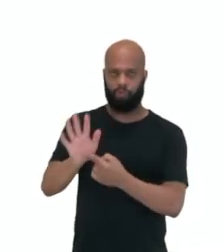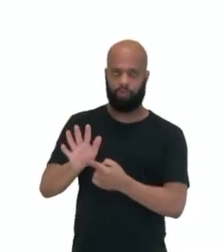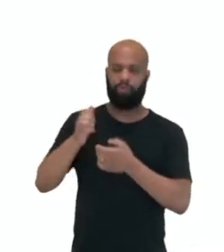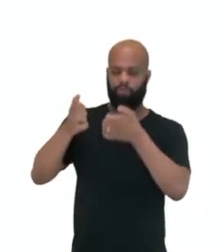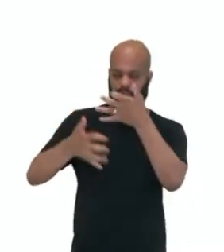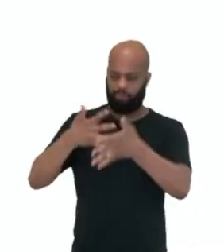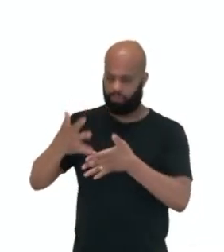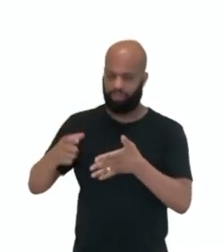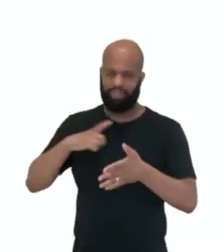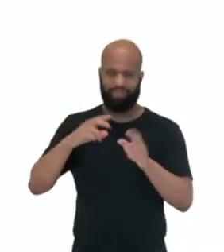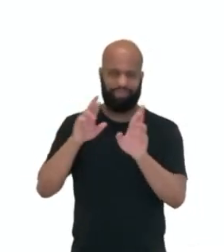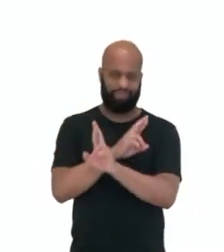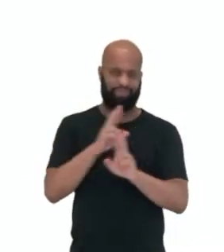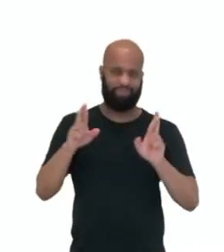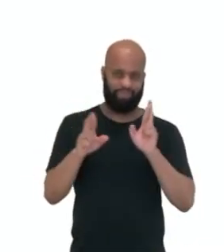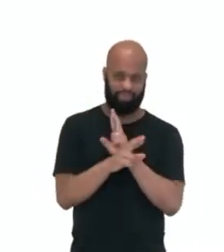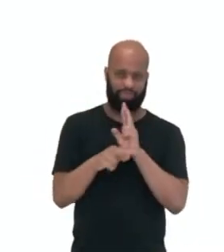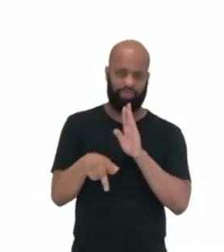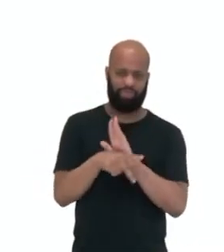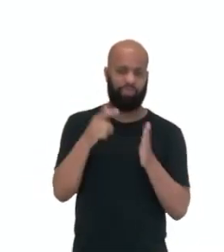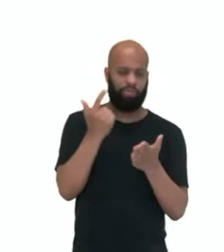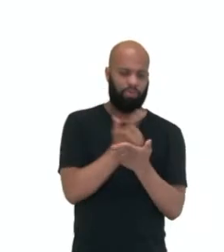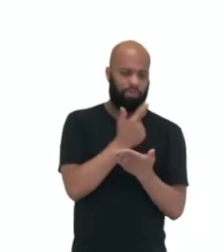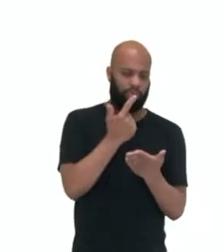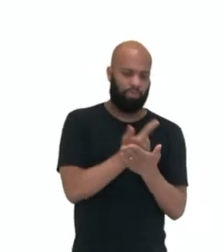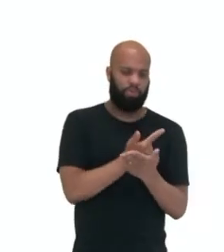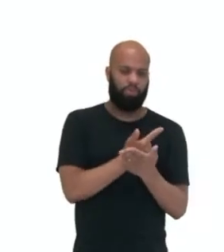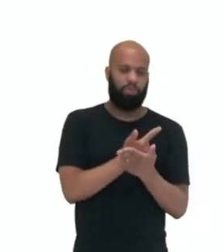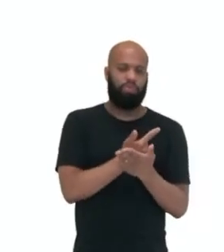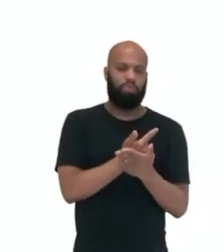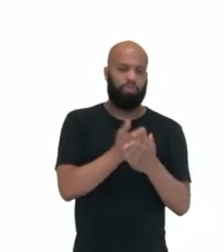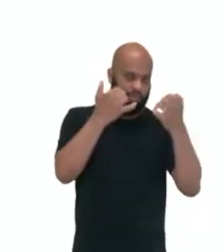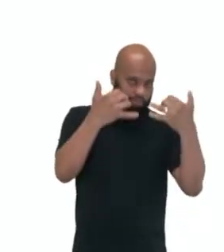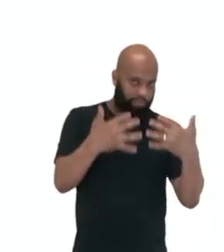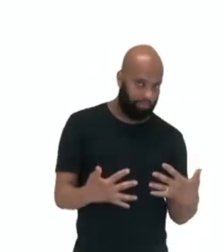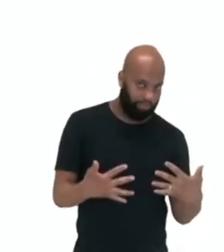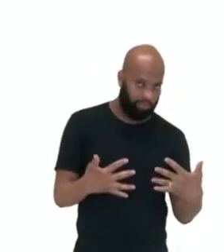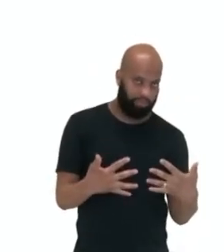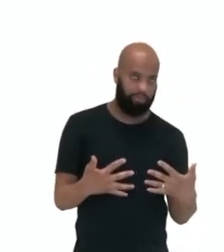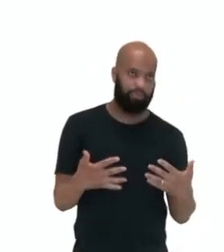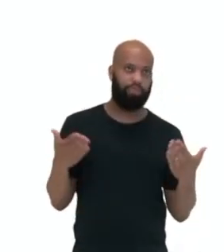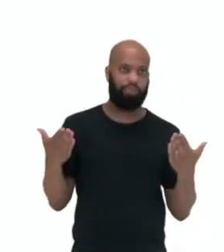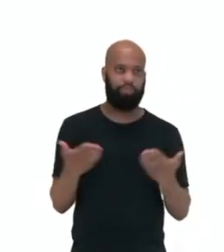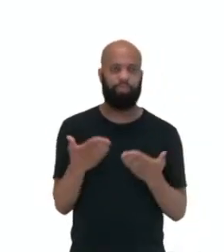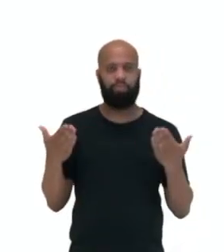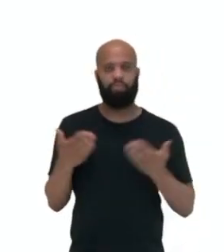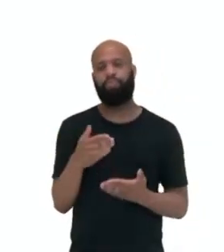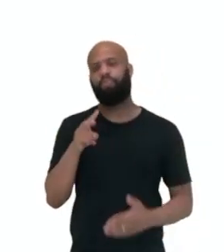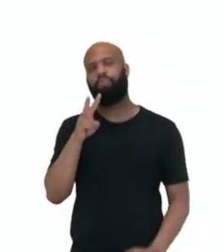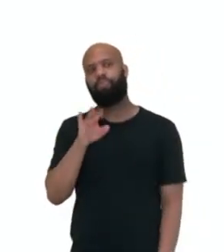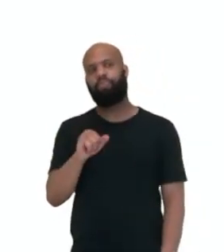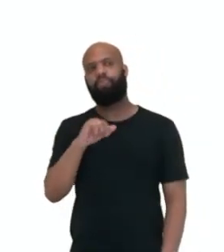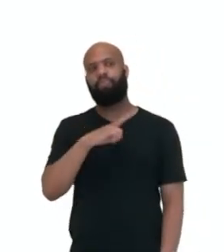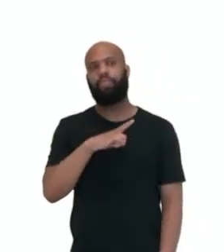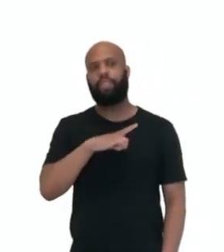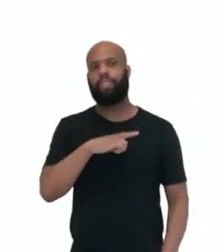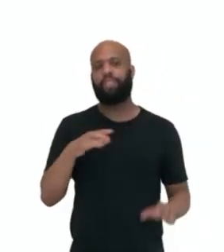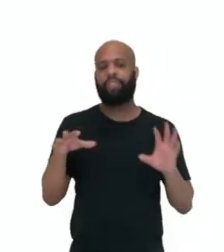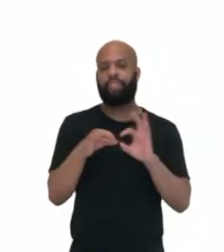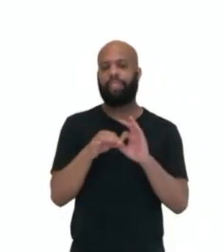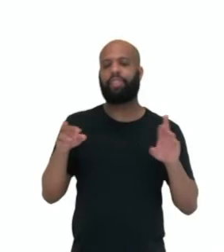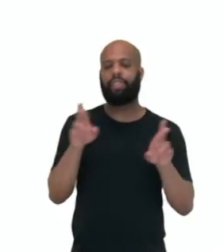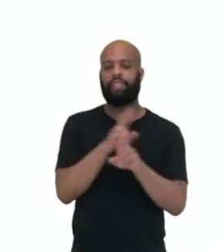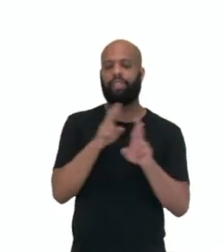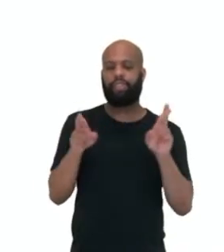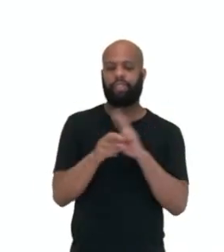a obra de Don Quixote de la Mancha, de Miguel de Cervantes? Explique! Então, ela vai ter intertextualidade